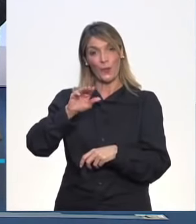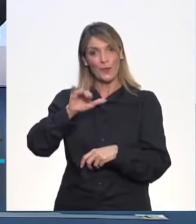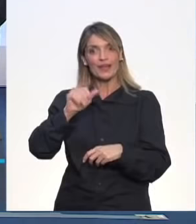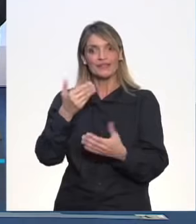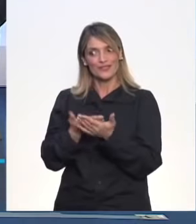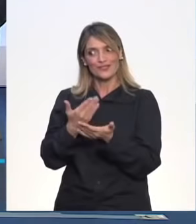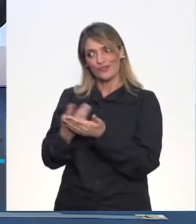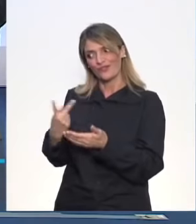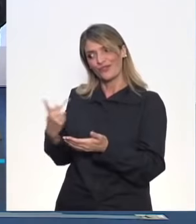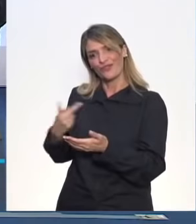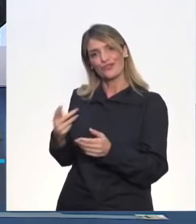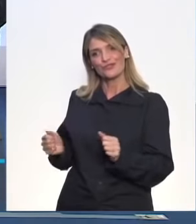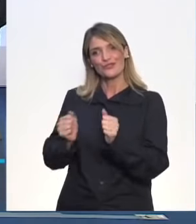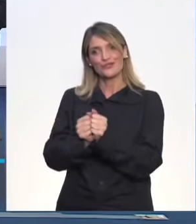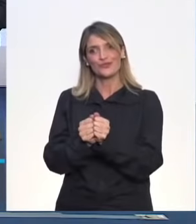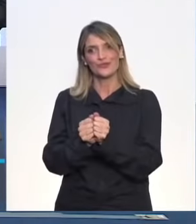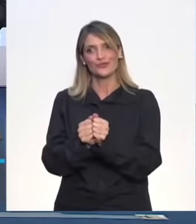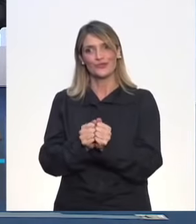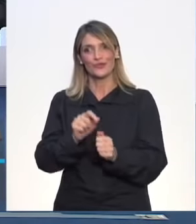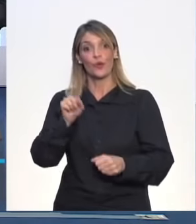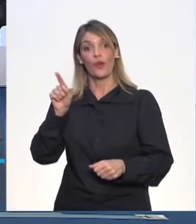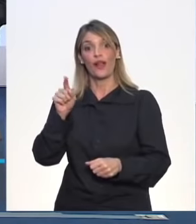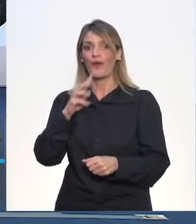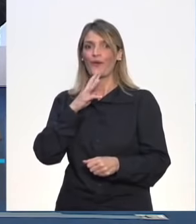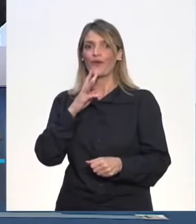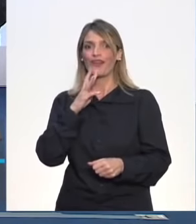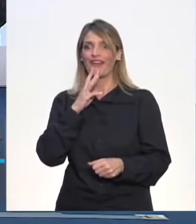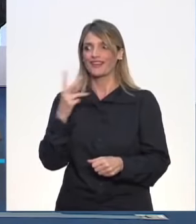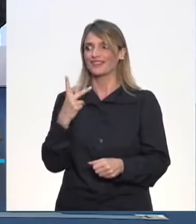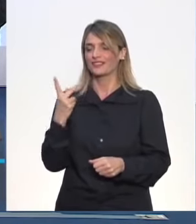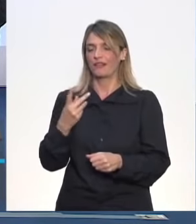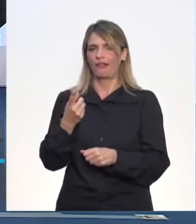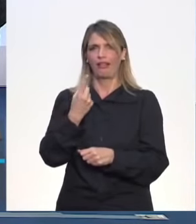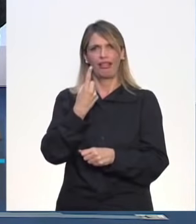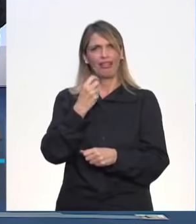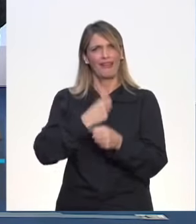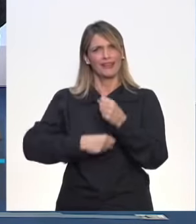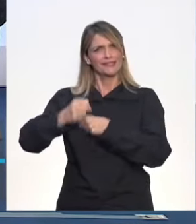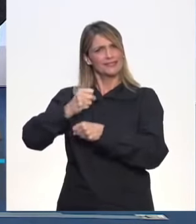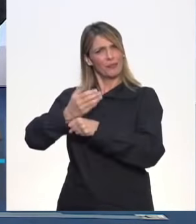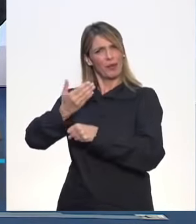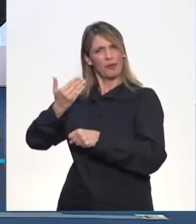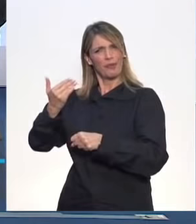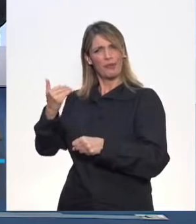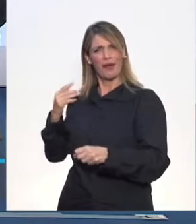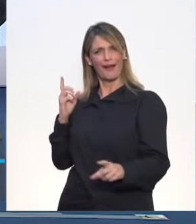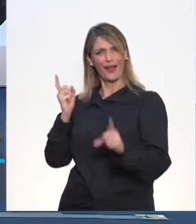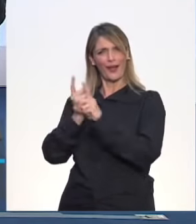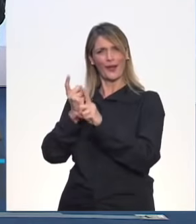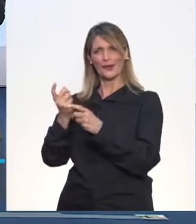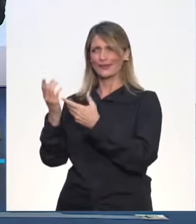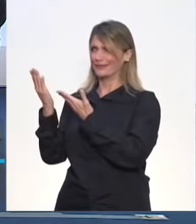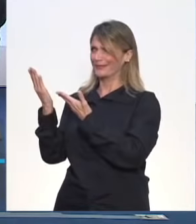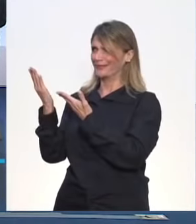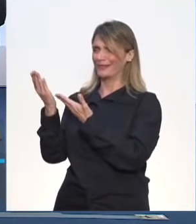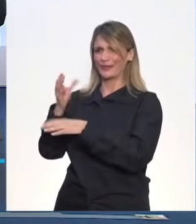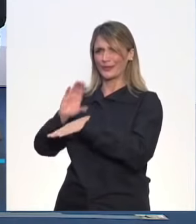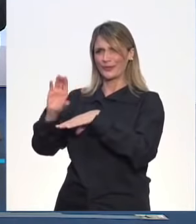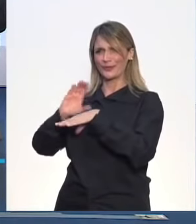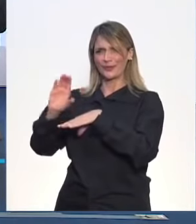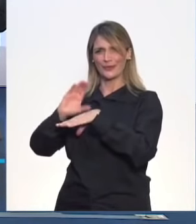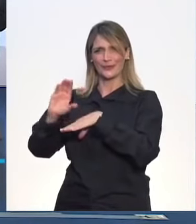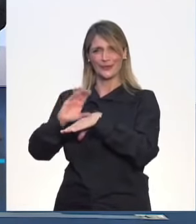astronomia até lá que a gente se conhece né Joel mas anos atrás esse cidadão aqui no curso de astronomia